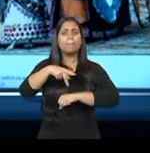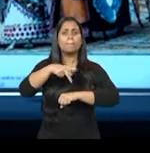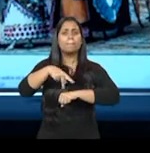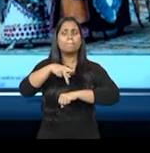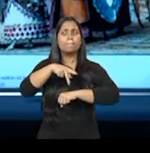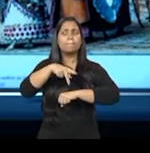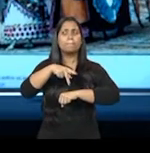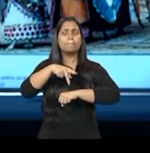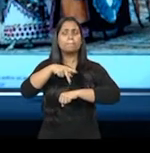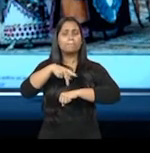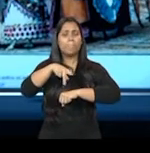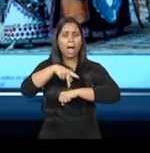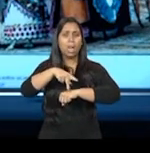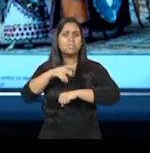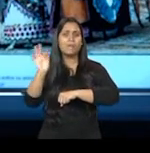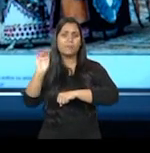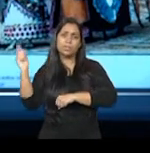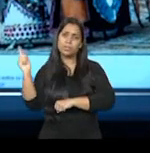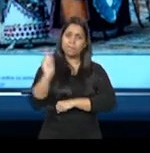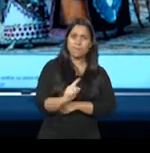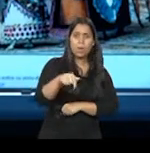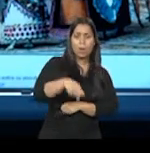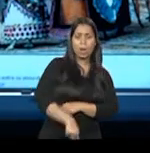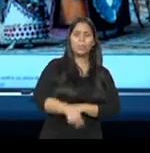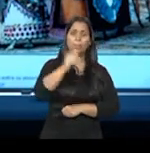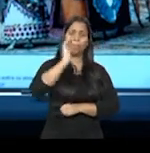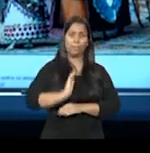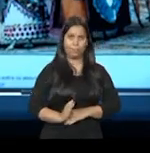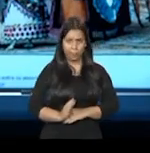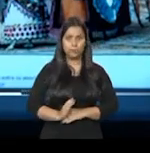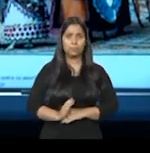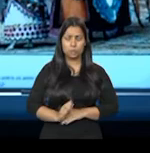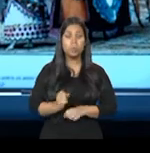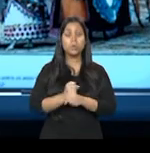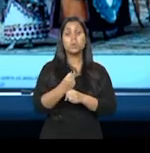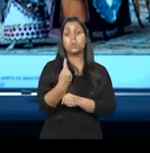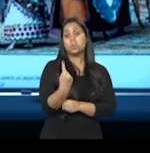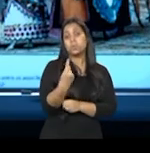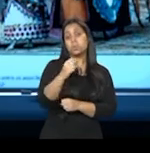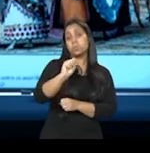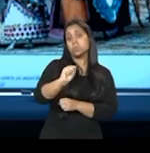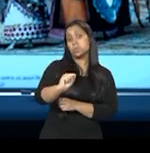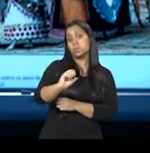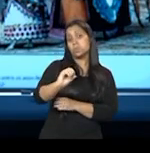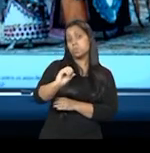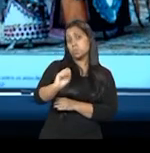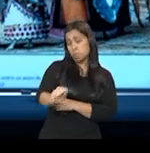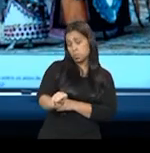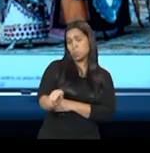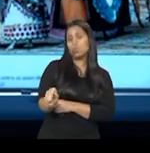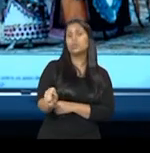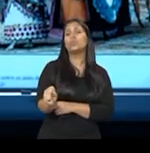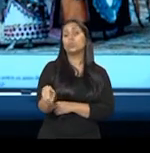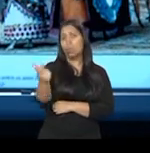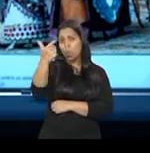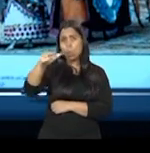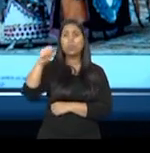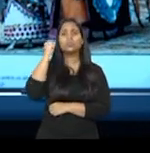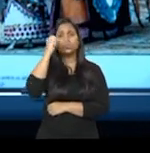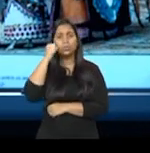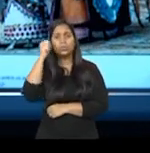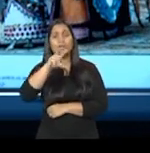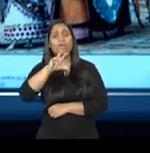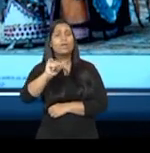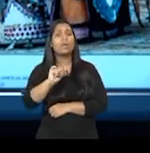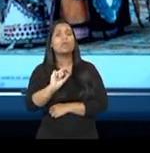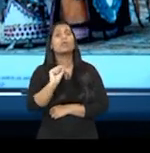Brasil, a chamado do rei de Portugal, que veio aqui para o Brasil também em 1808. Junto com outros artistas, ele vem para